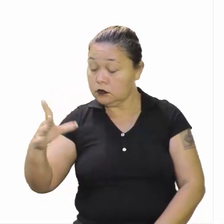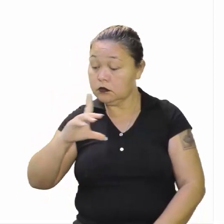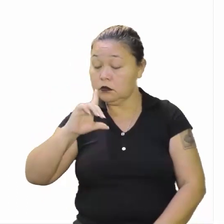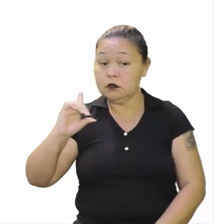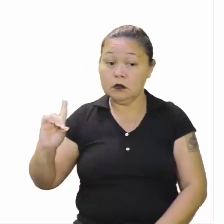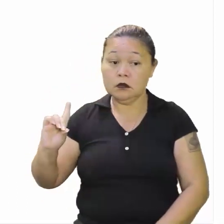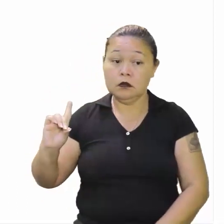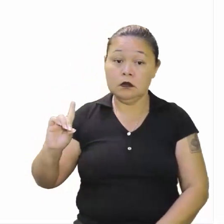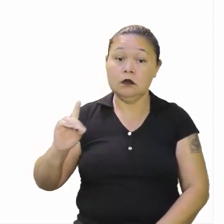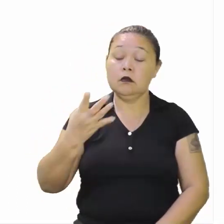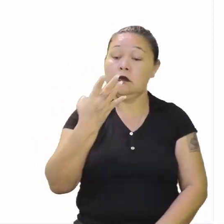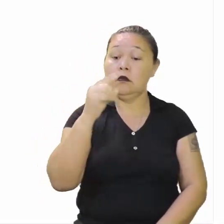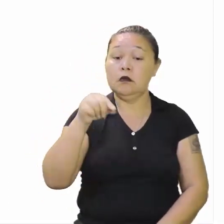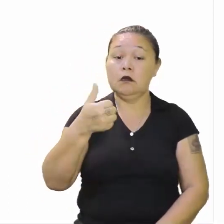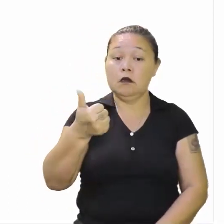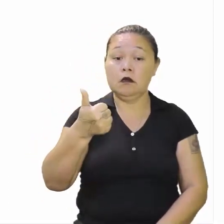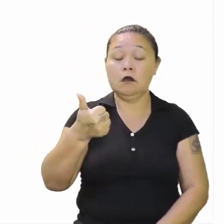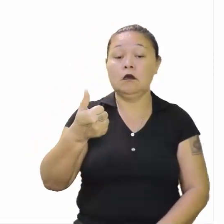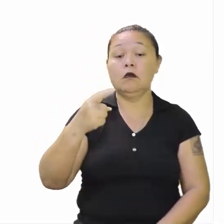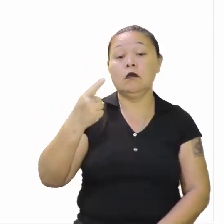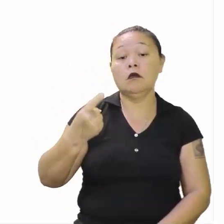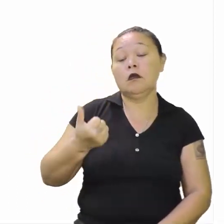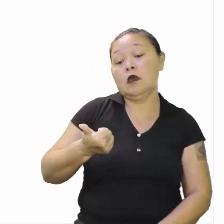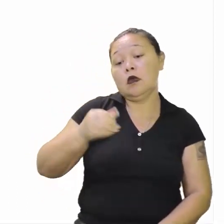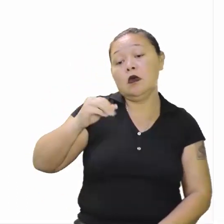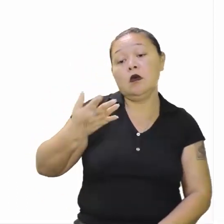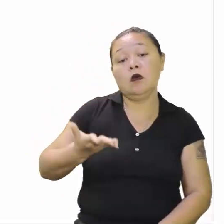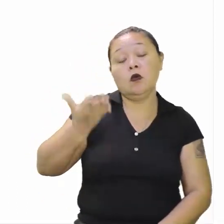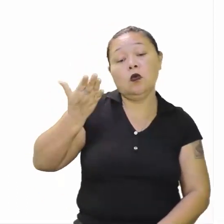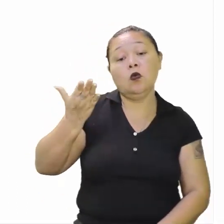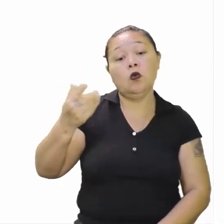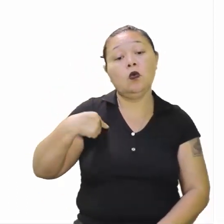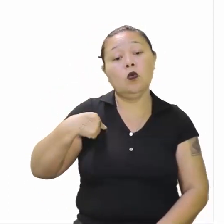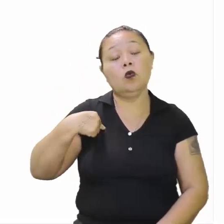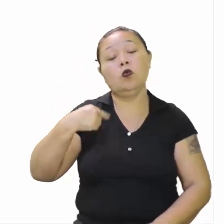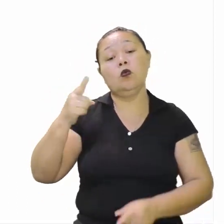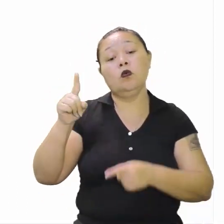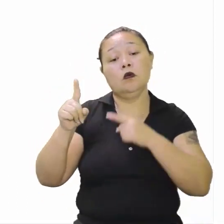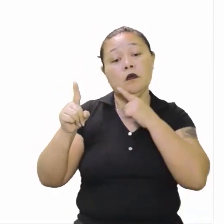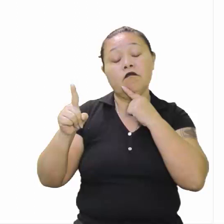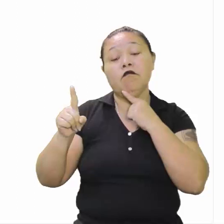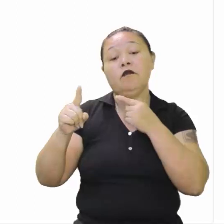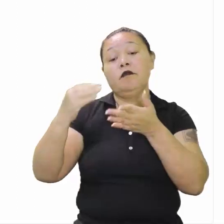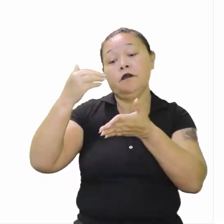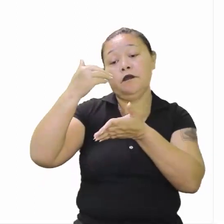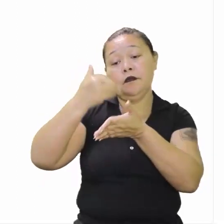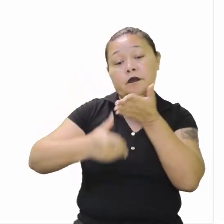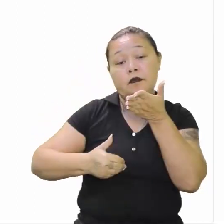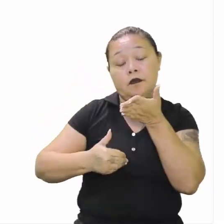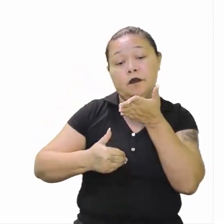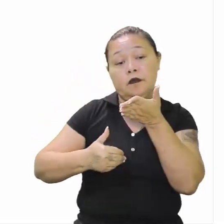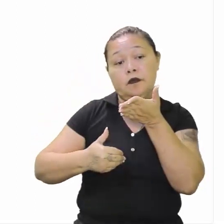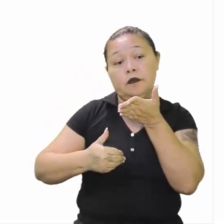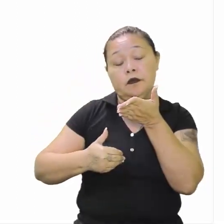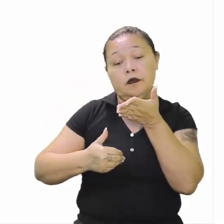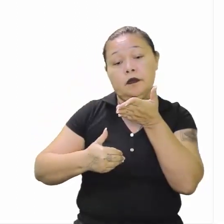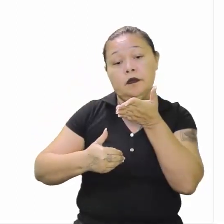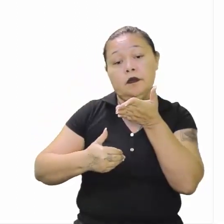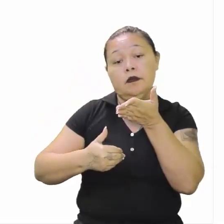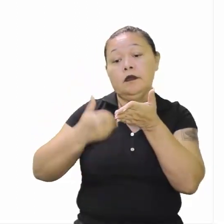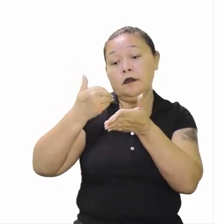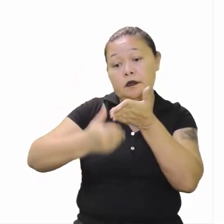4,1 vezes 10 elevado à quarta. Quando você diminui o valor de